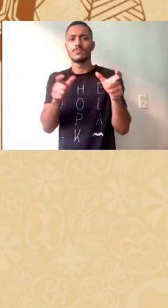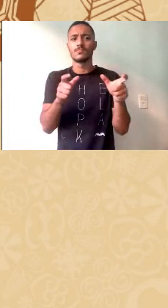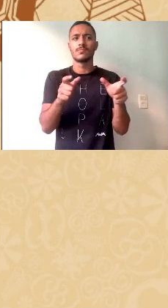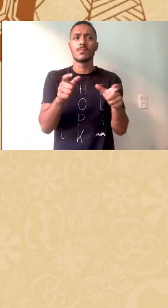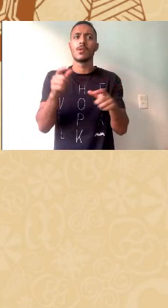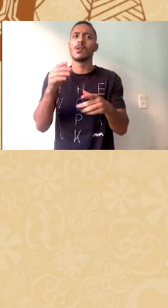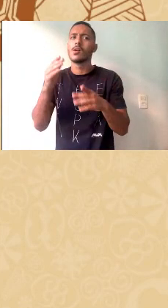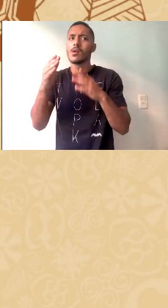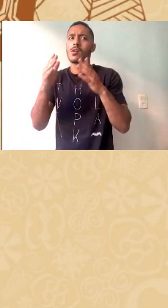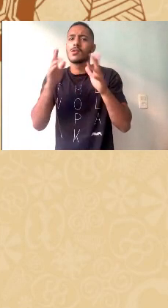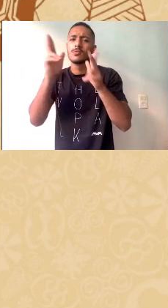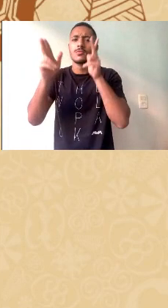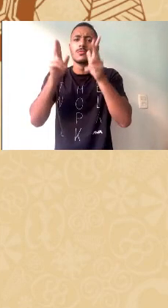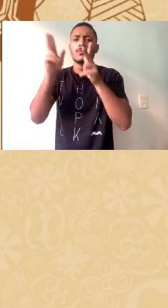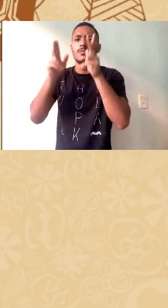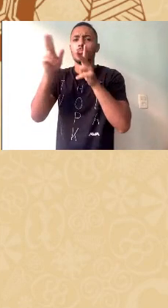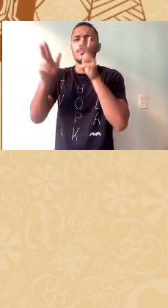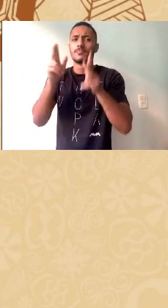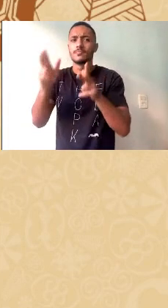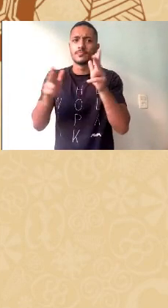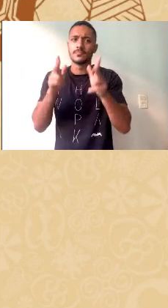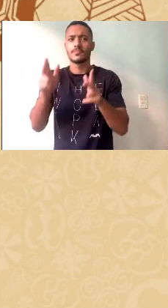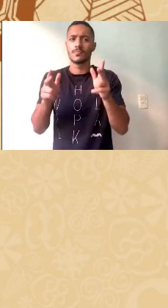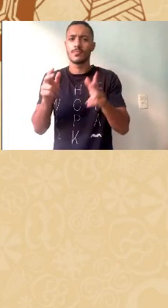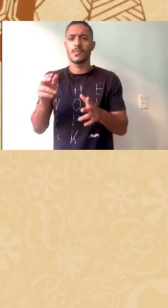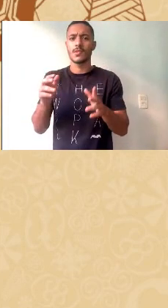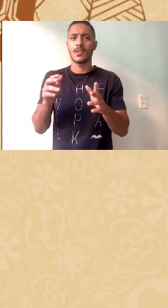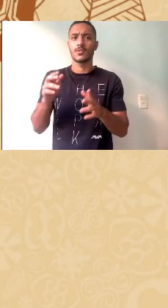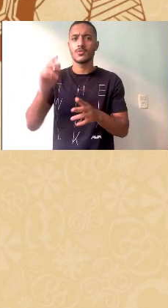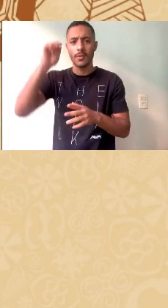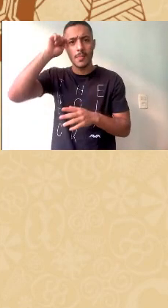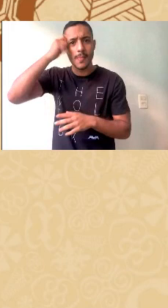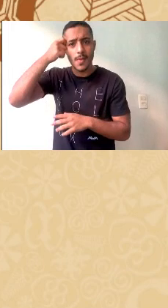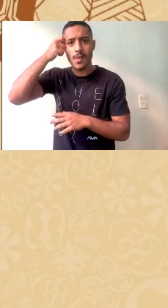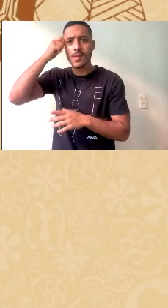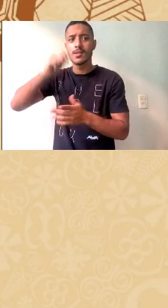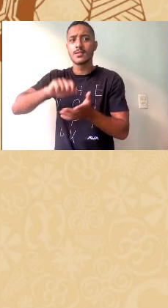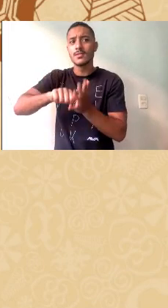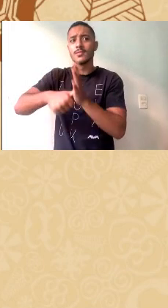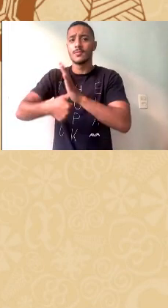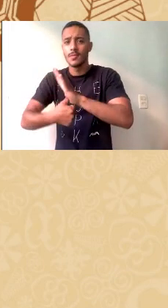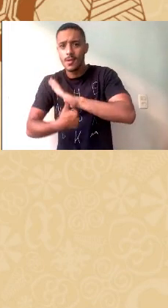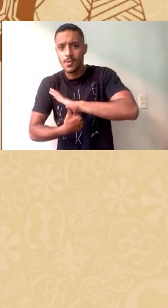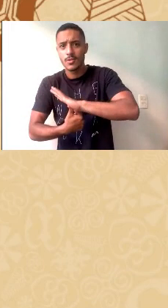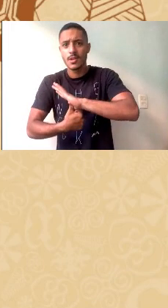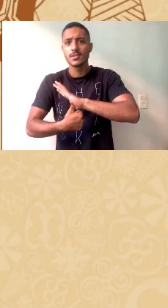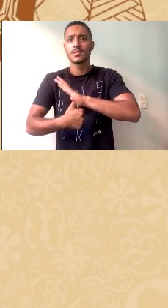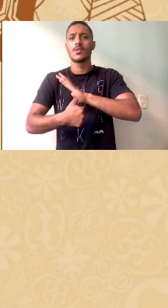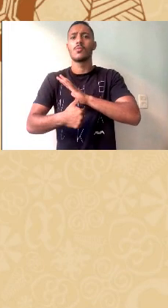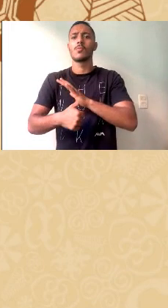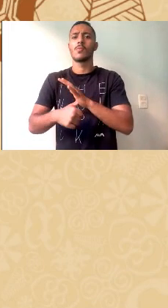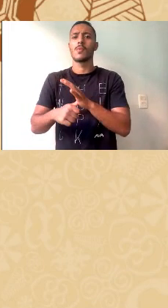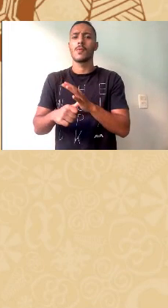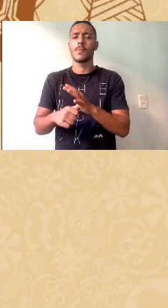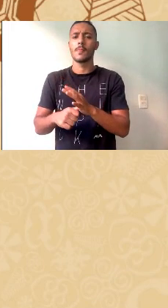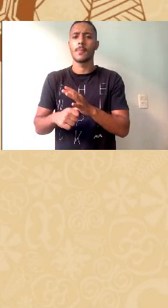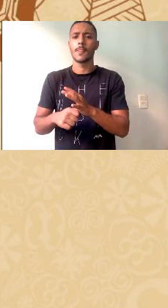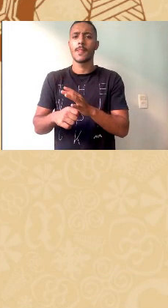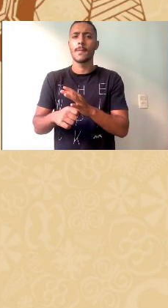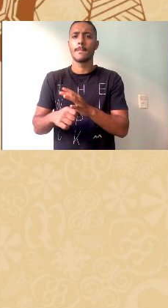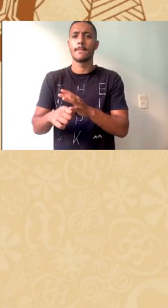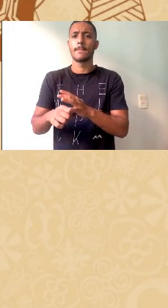pouco parecido com os grêmios e associações, né, como a gente já viu anteriormente. Acabou tendo